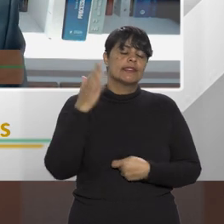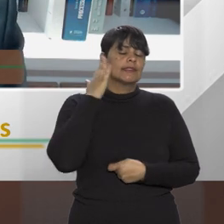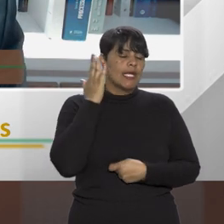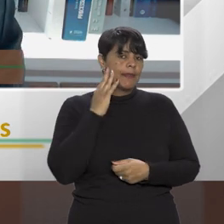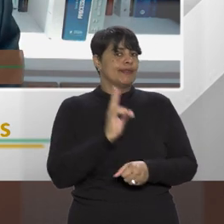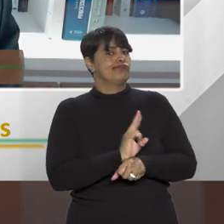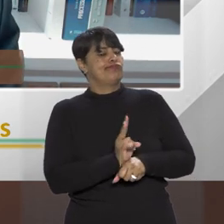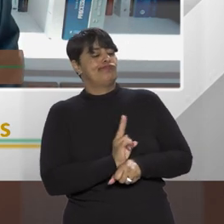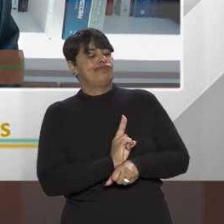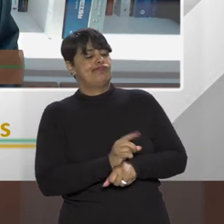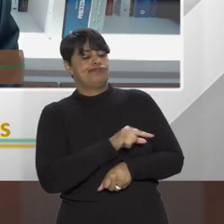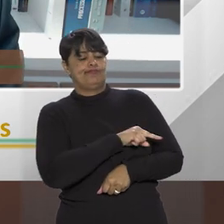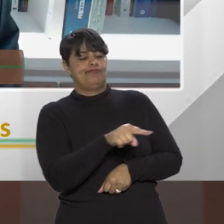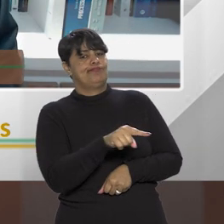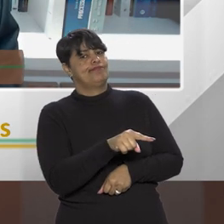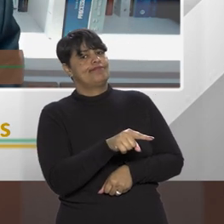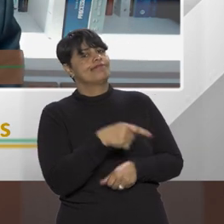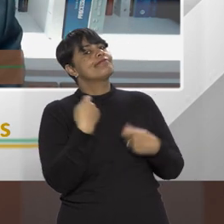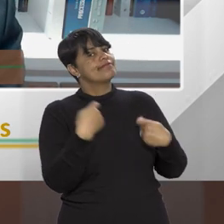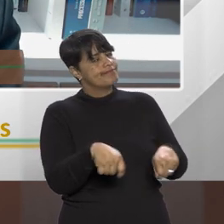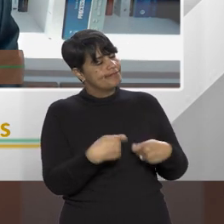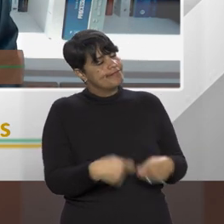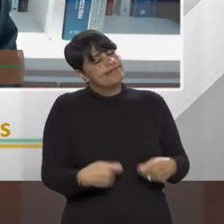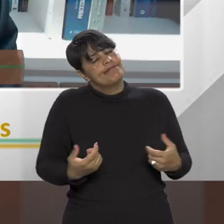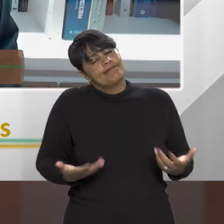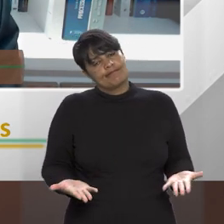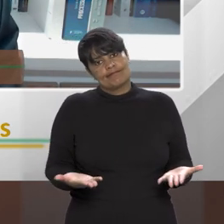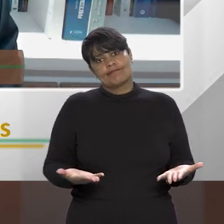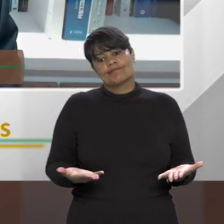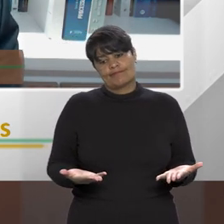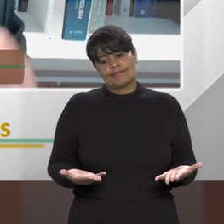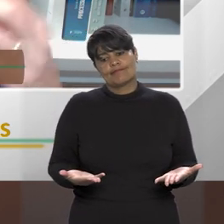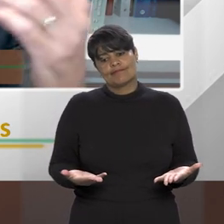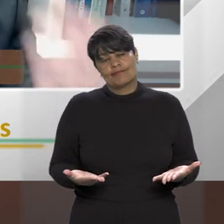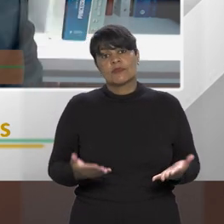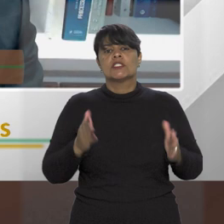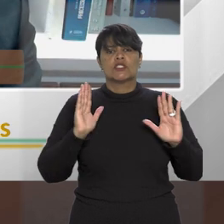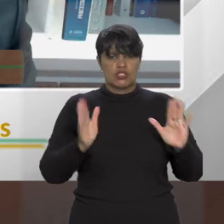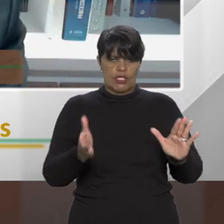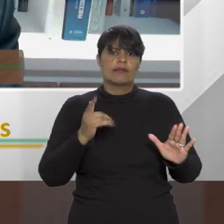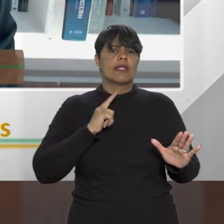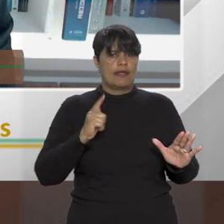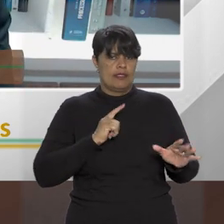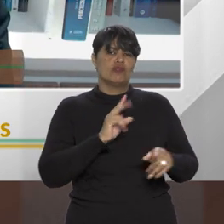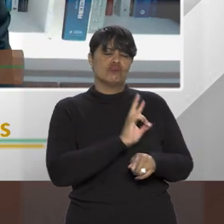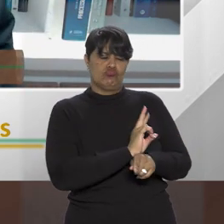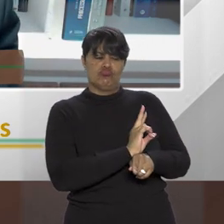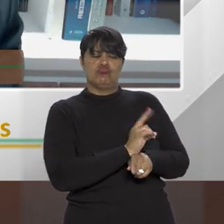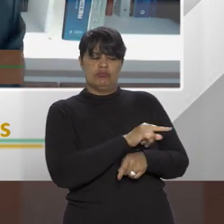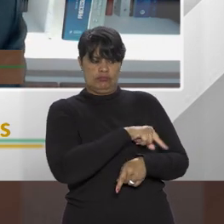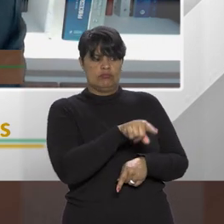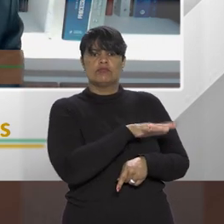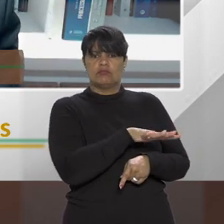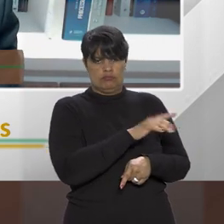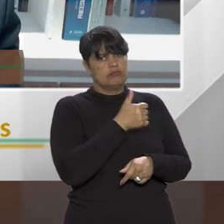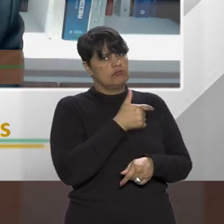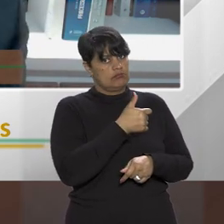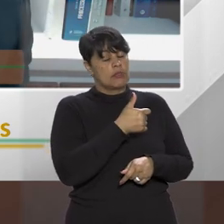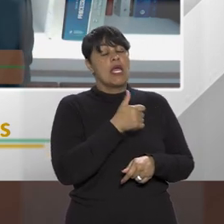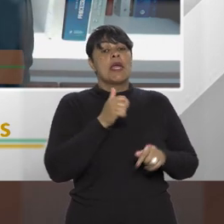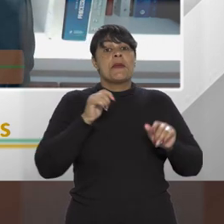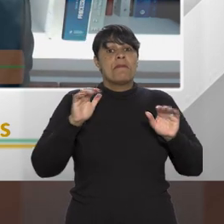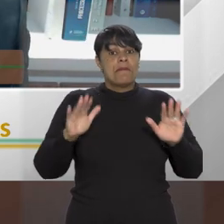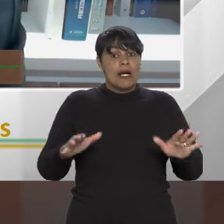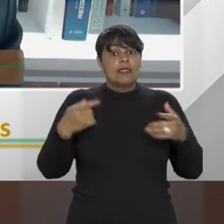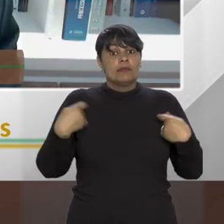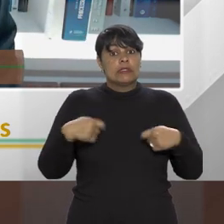vem acontecendo, mas é também interessante perceber que isso precisa ser divulgado. Porque às vezes a gente fala, não vou levar para o